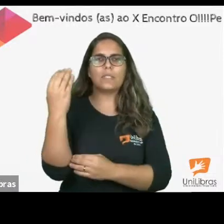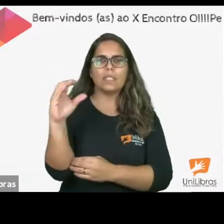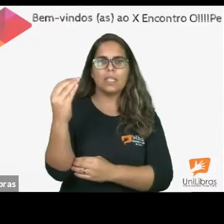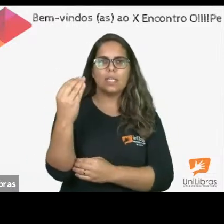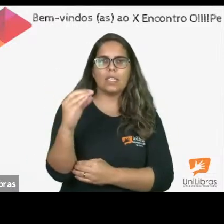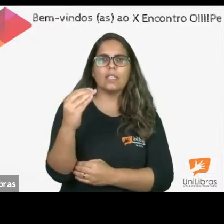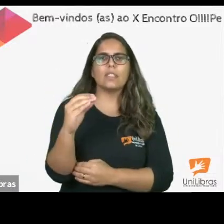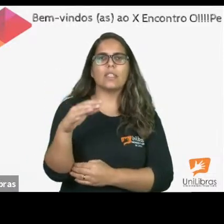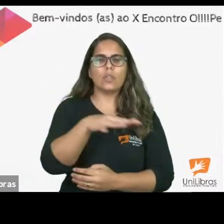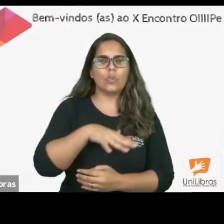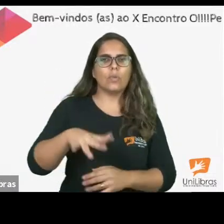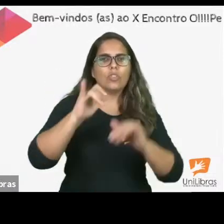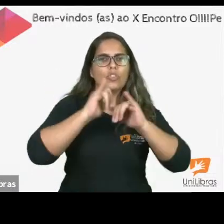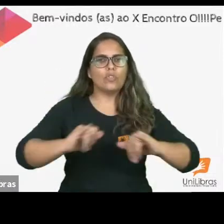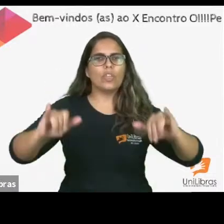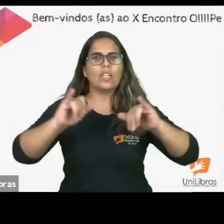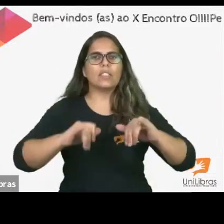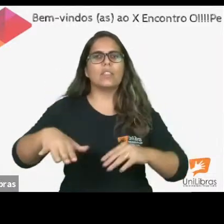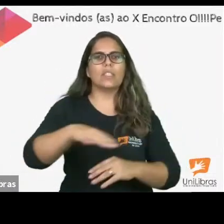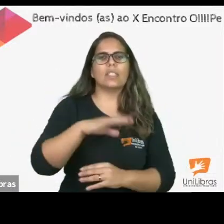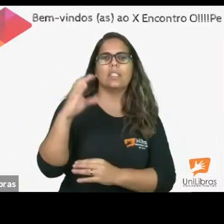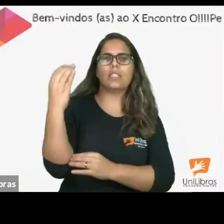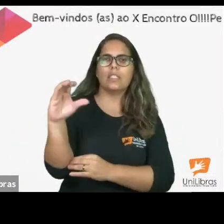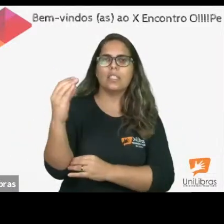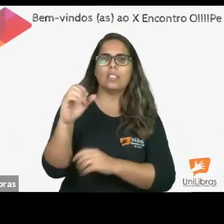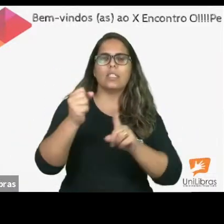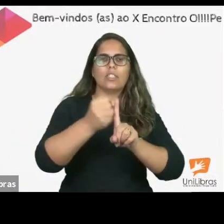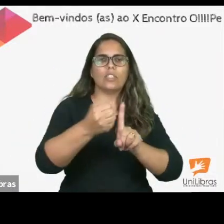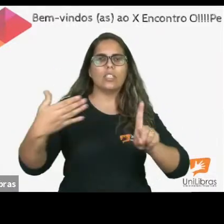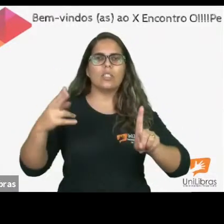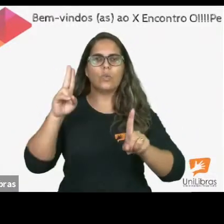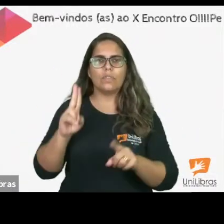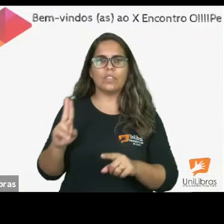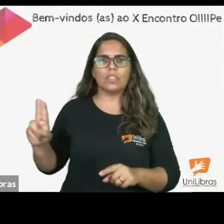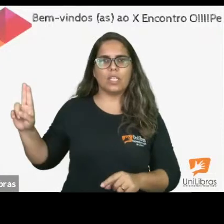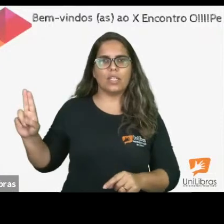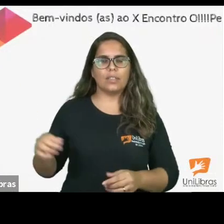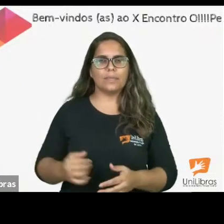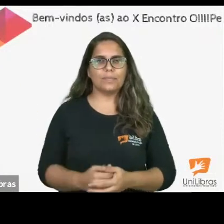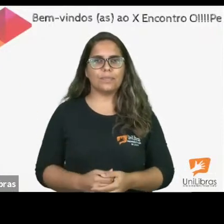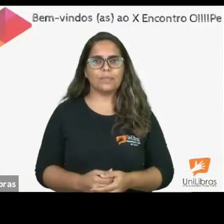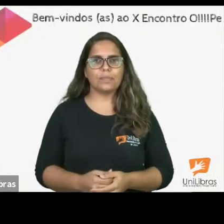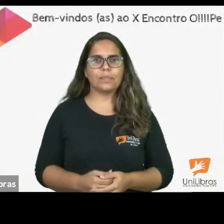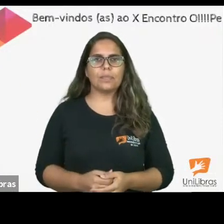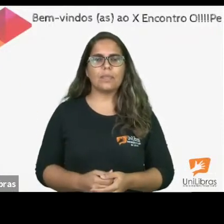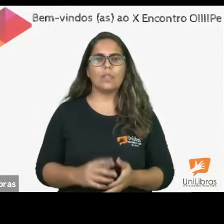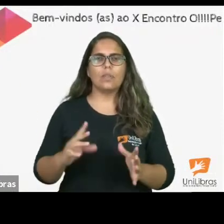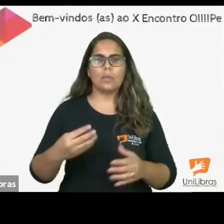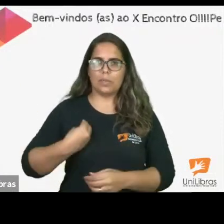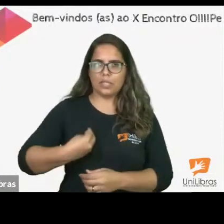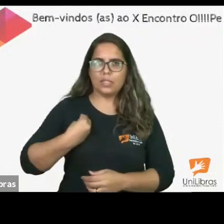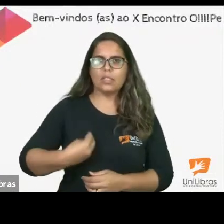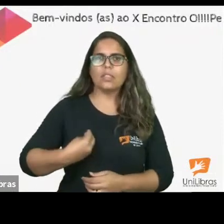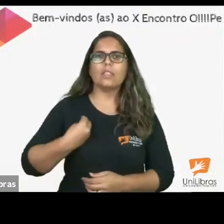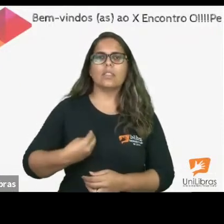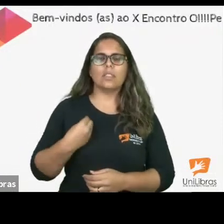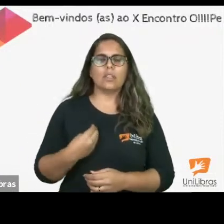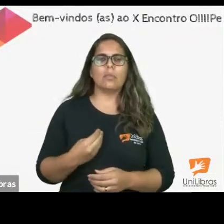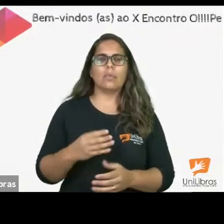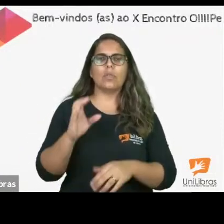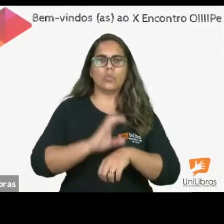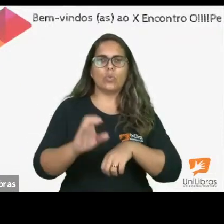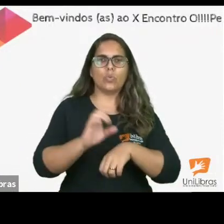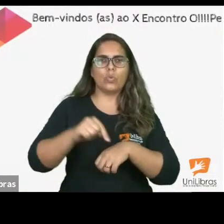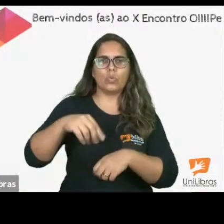no âmbito da divulgação científica e extensão universitária. É membro do curso mestrado profissional de diversidade e inclusão aqui na